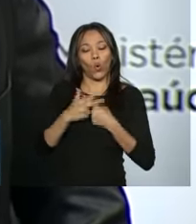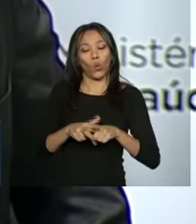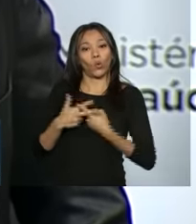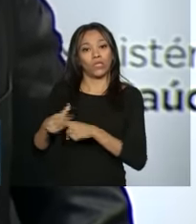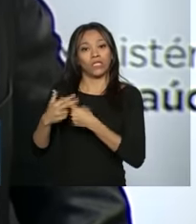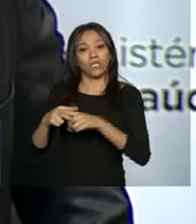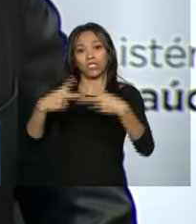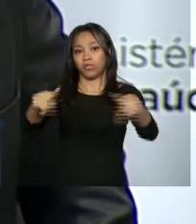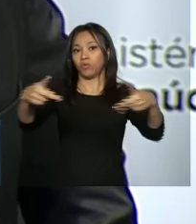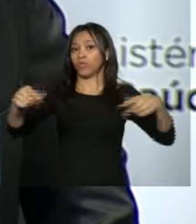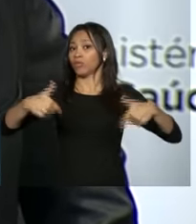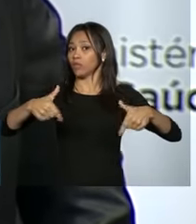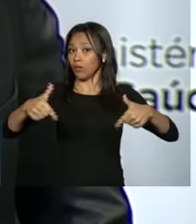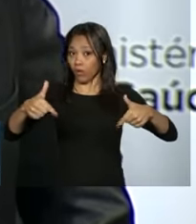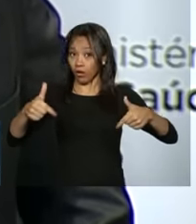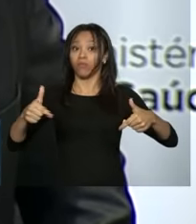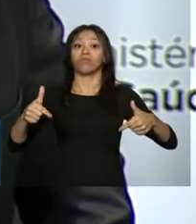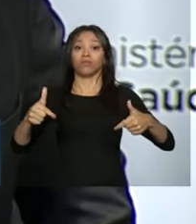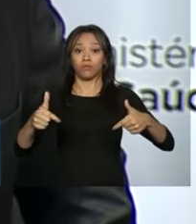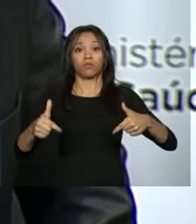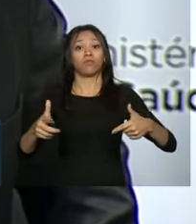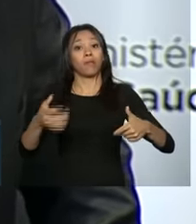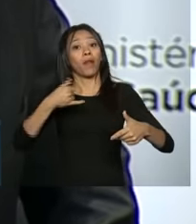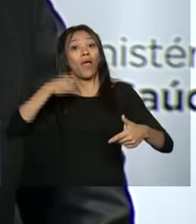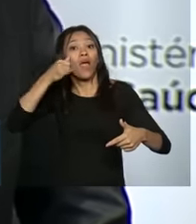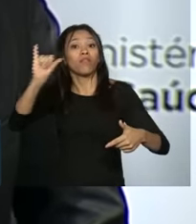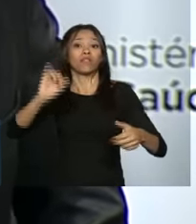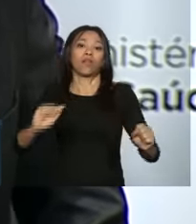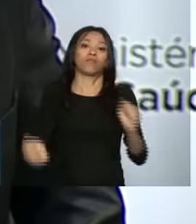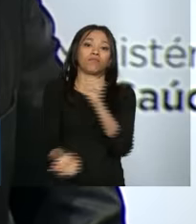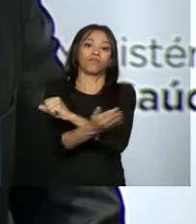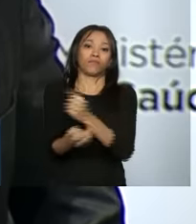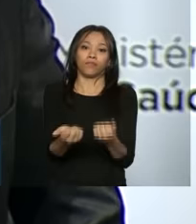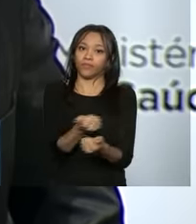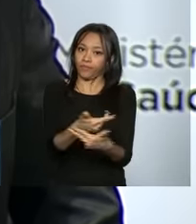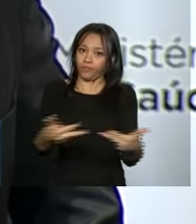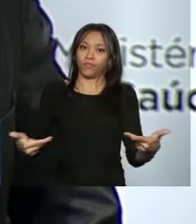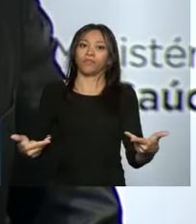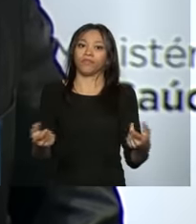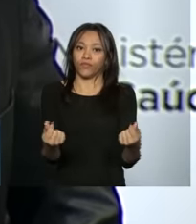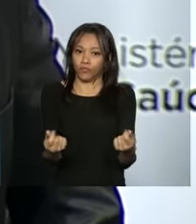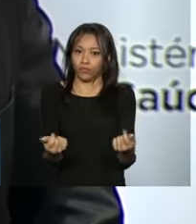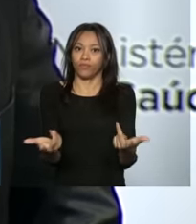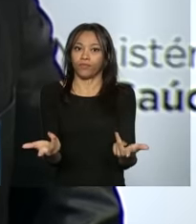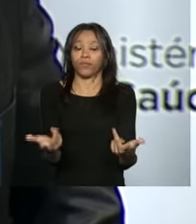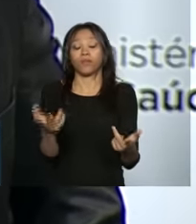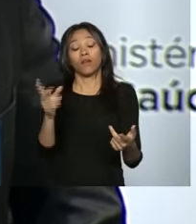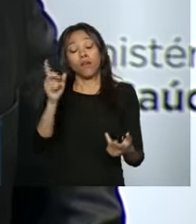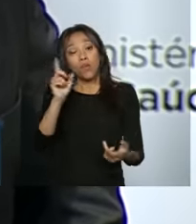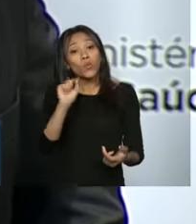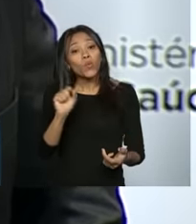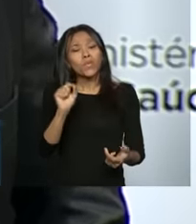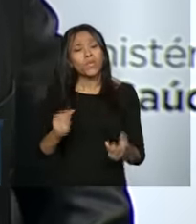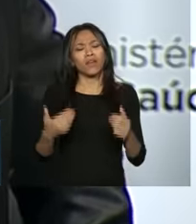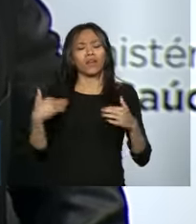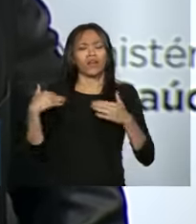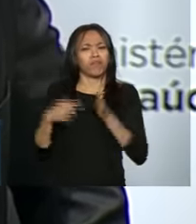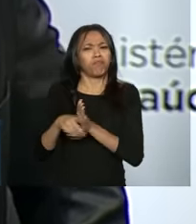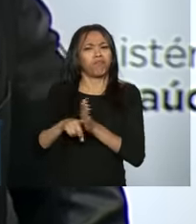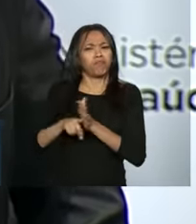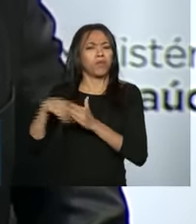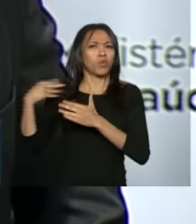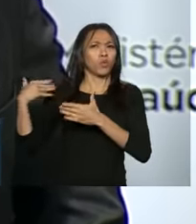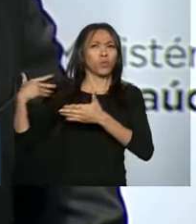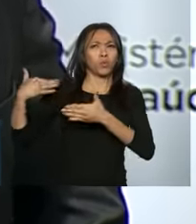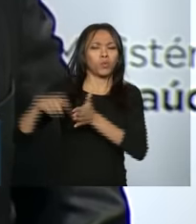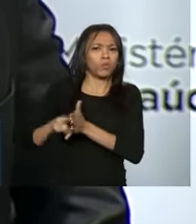brechas existentes nos procedimentos para impedir que essa fraude volte a acontecer Então nesse sentido tudo aquilo que se investigou até agora tudo aquilo